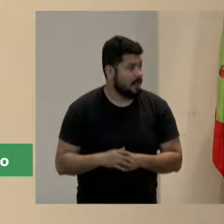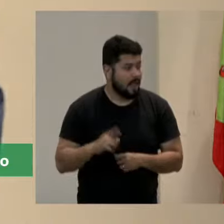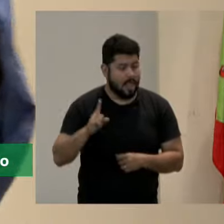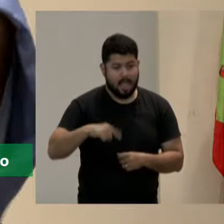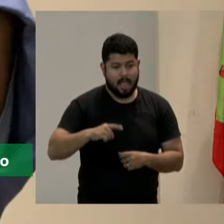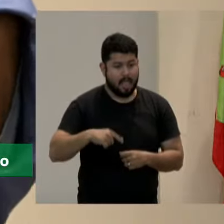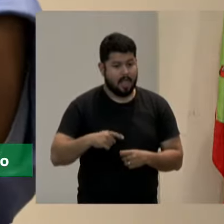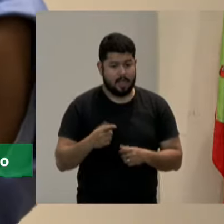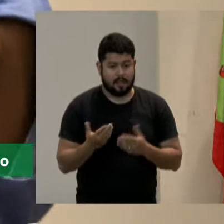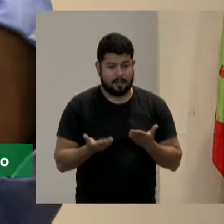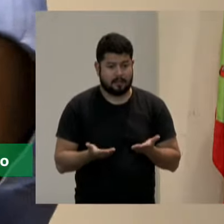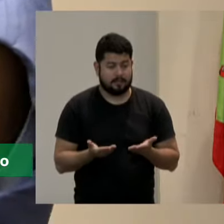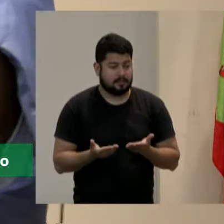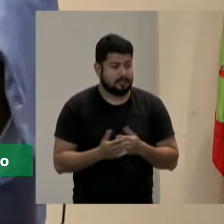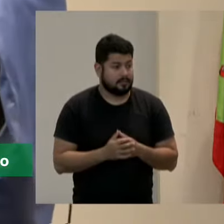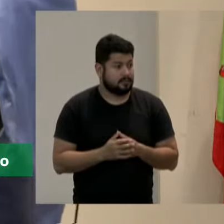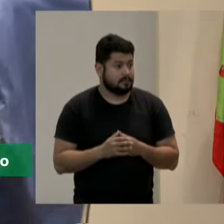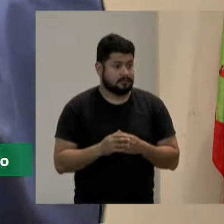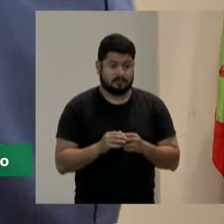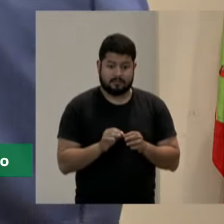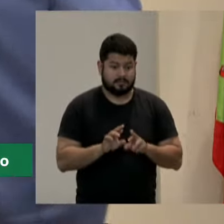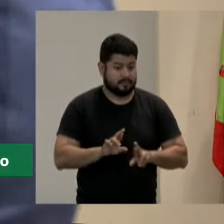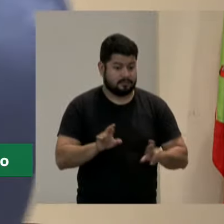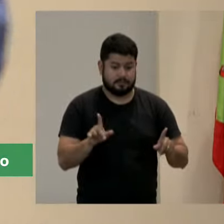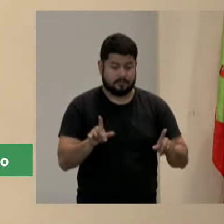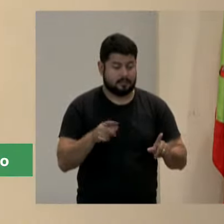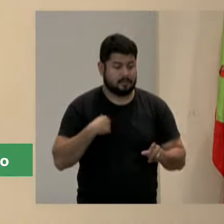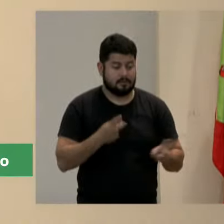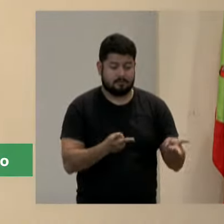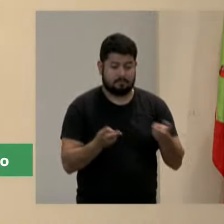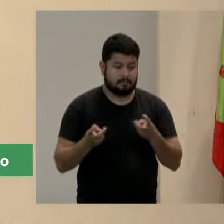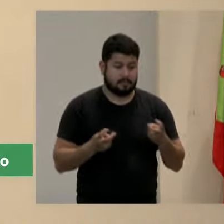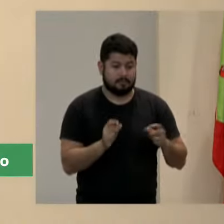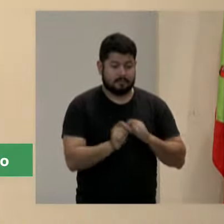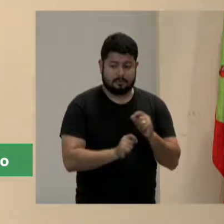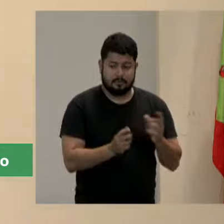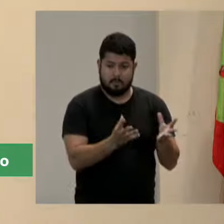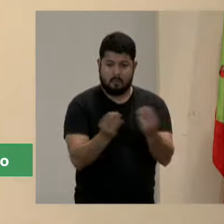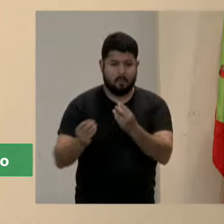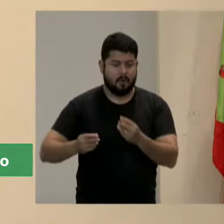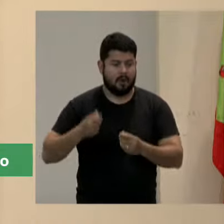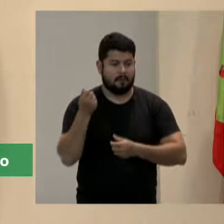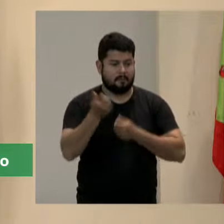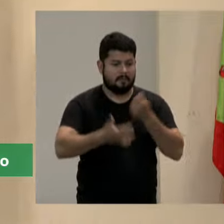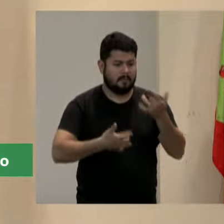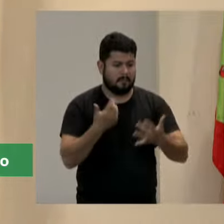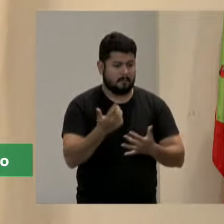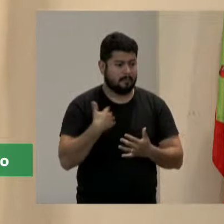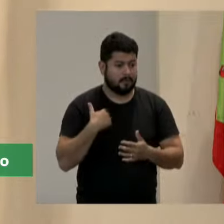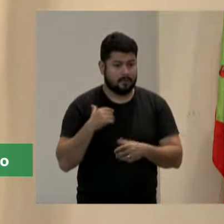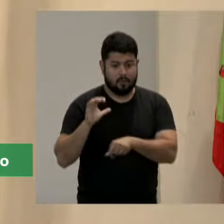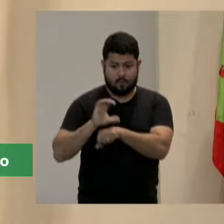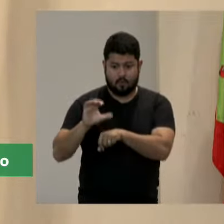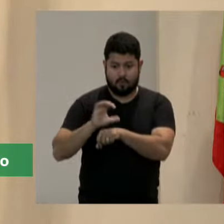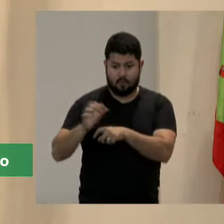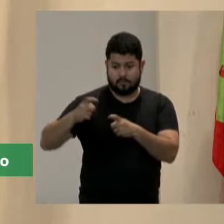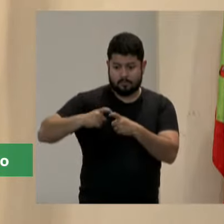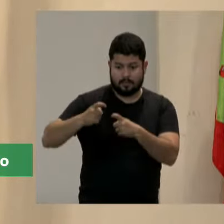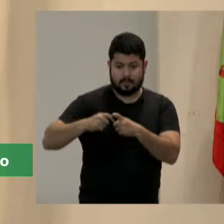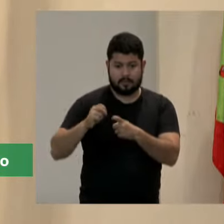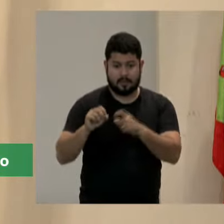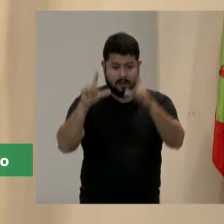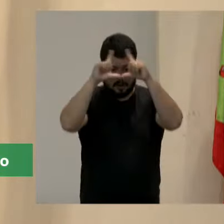extremamente gigante. E o que eu vi aqui é que muitos falaram que quando é o curso de medicina, o curso de enfermagem, o